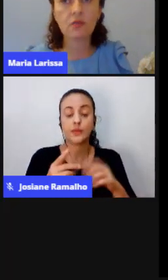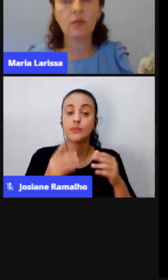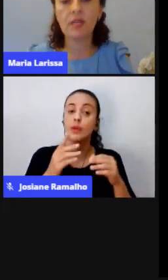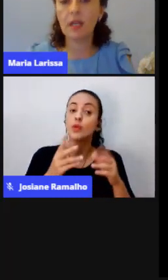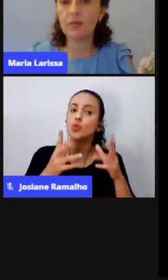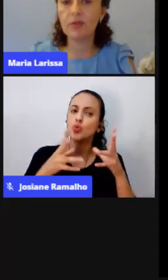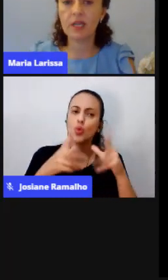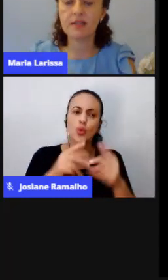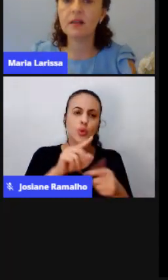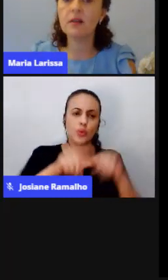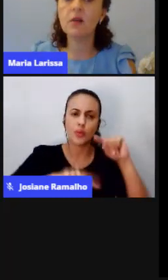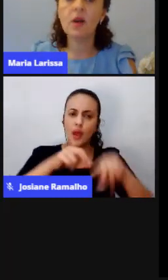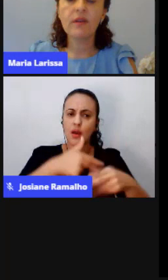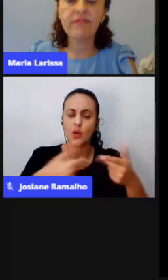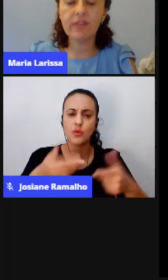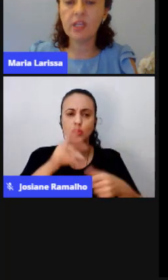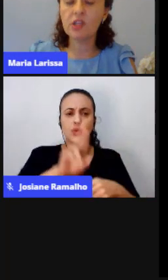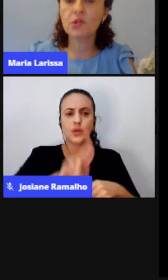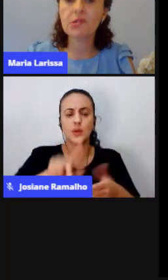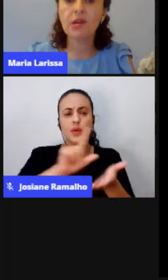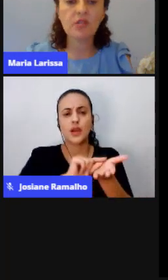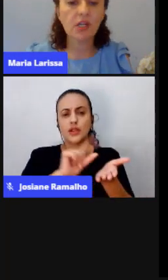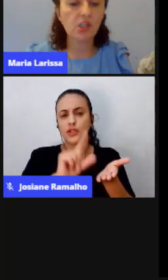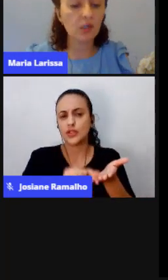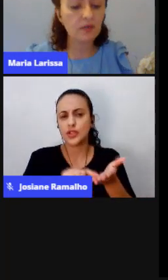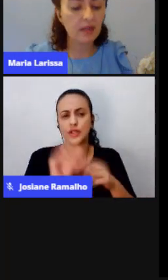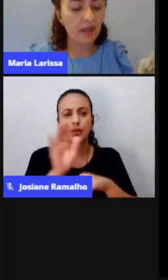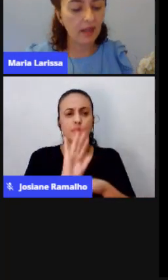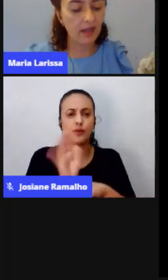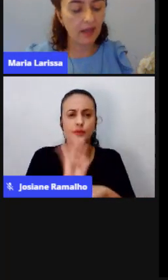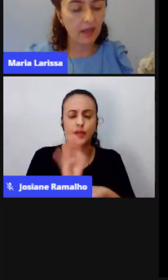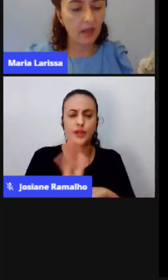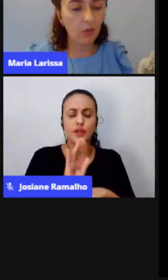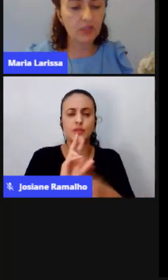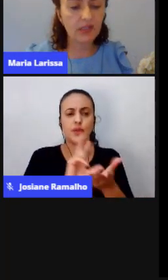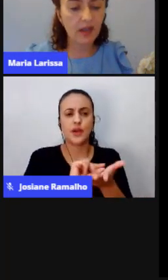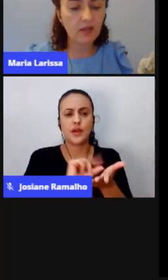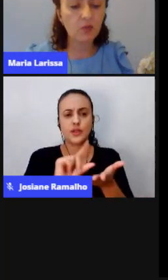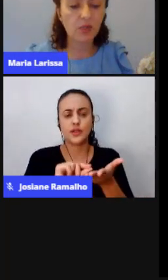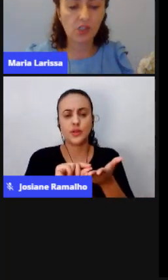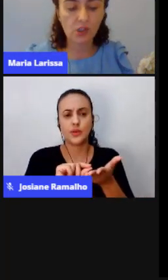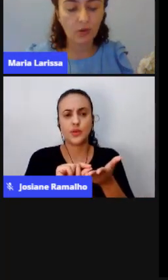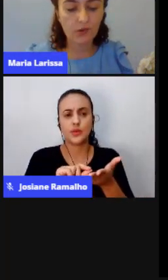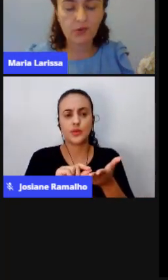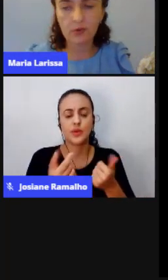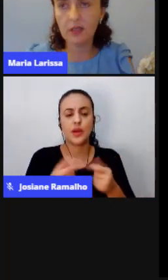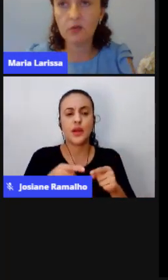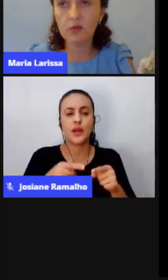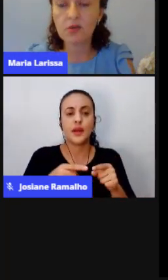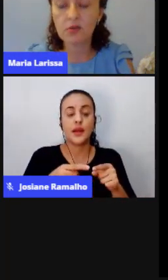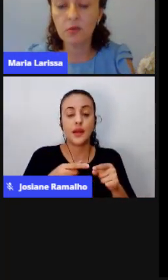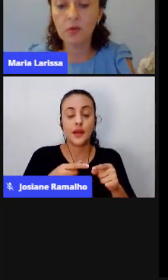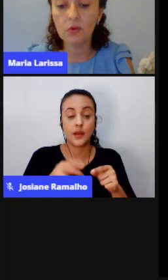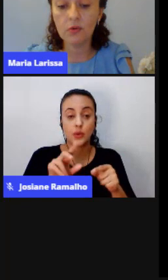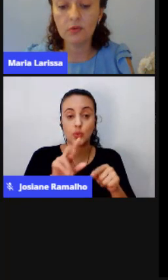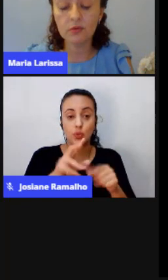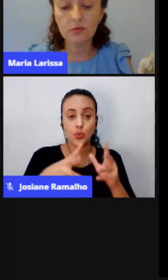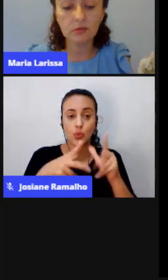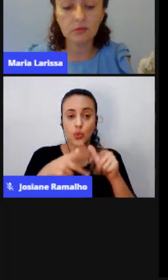os artigos sobre gamificação, vídeos, os artigos, o processo para a gente construir